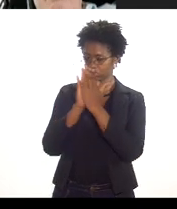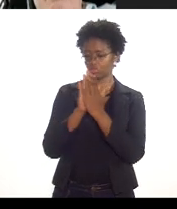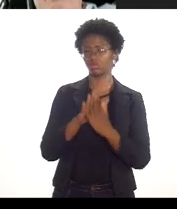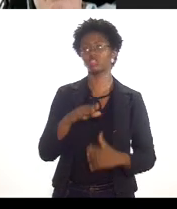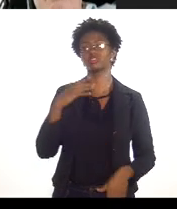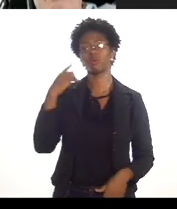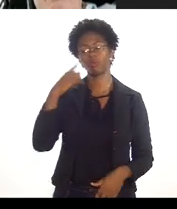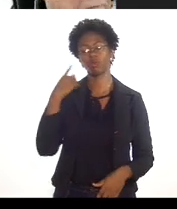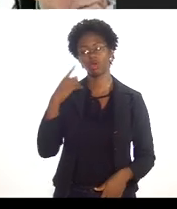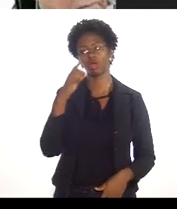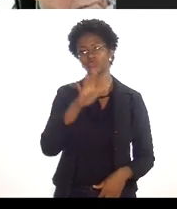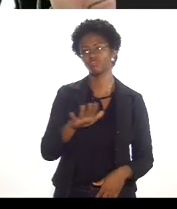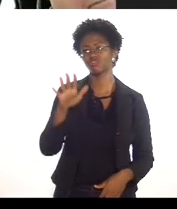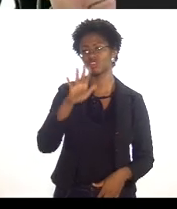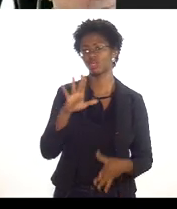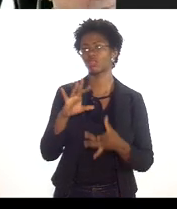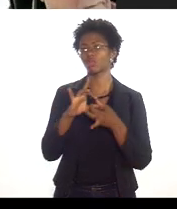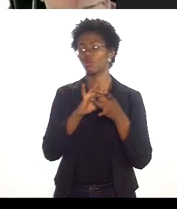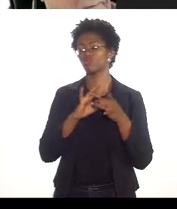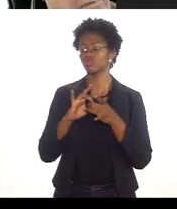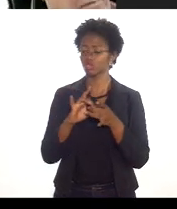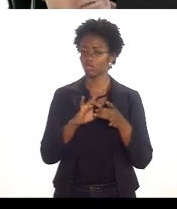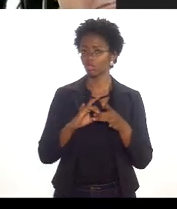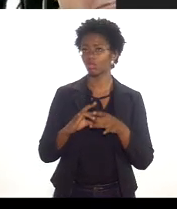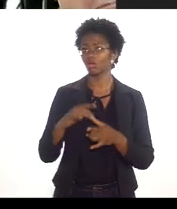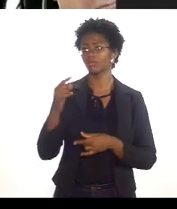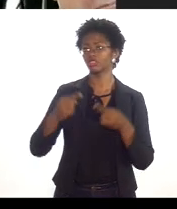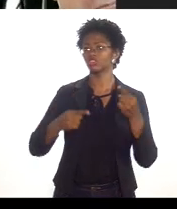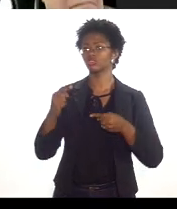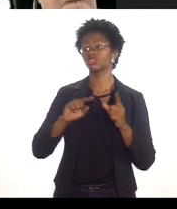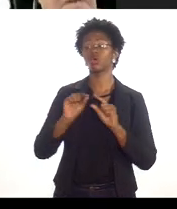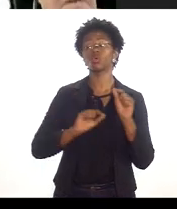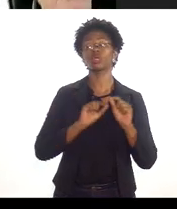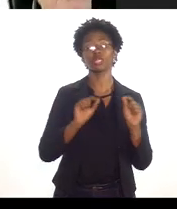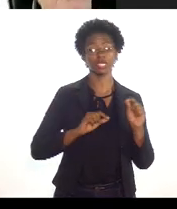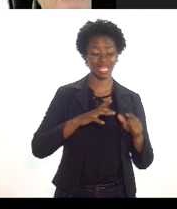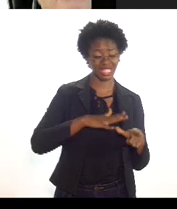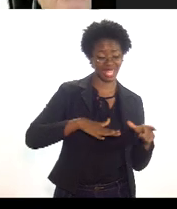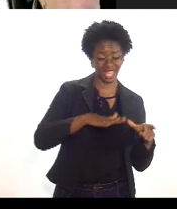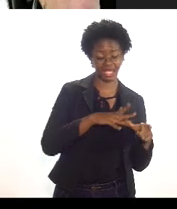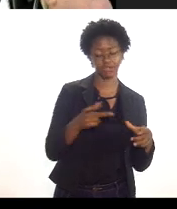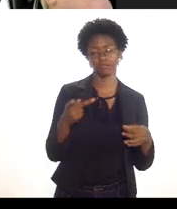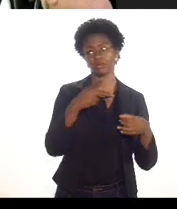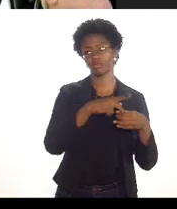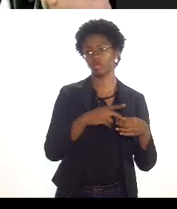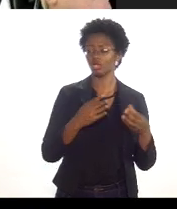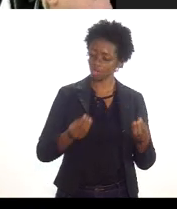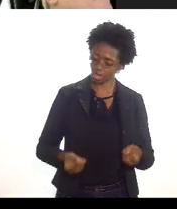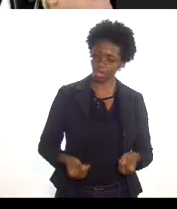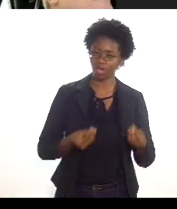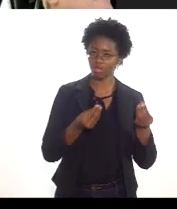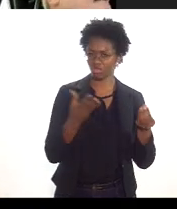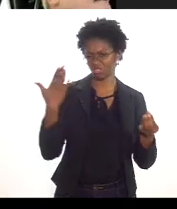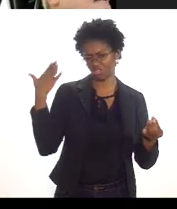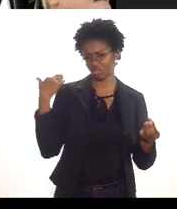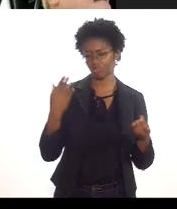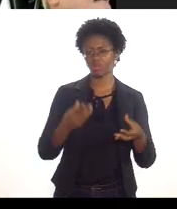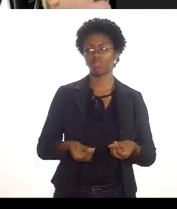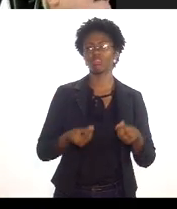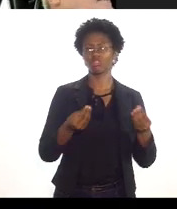escritório, num determinado momento, para discutir o que era campo de petróleo, né? E eu dei para ele, então, na época,